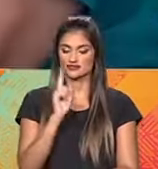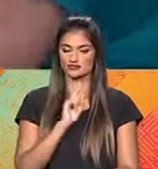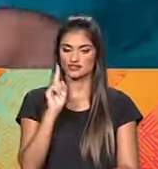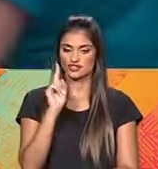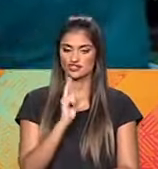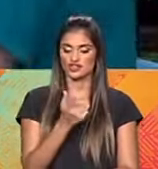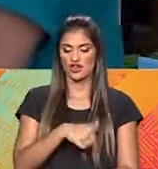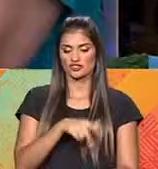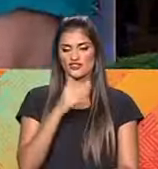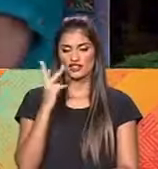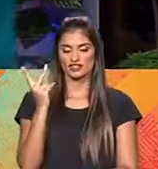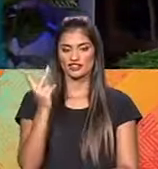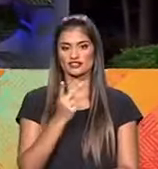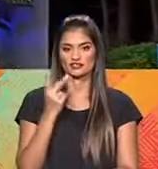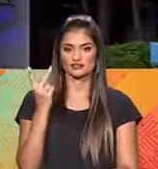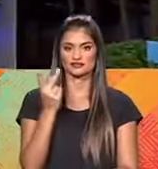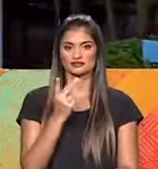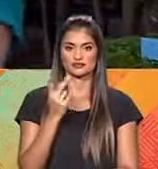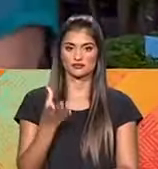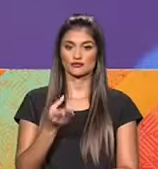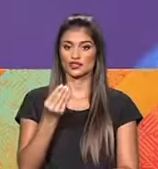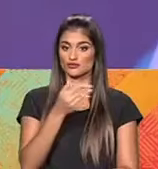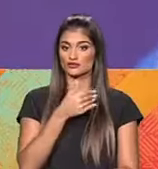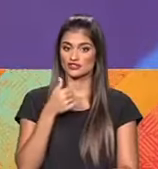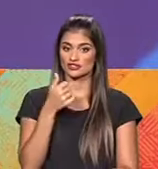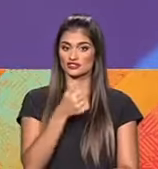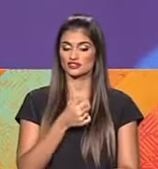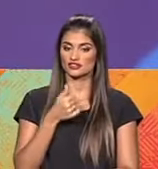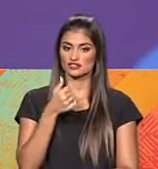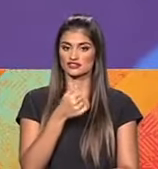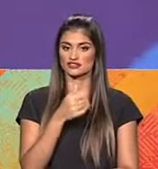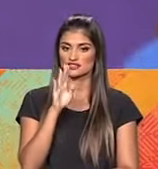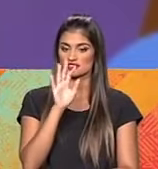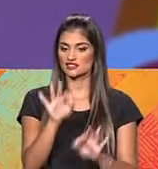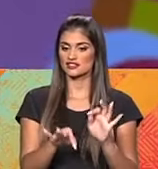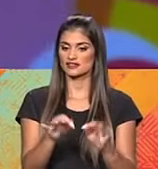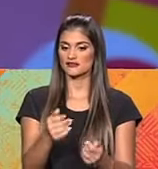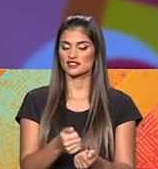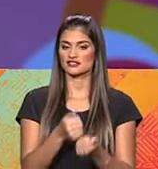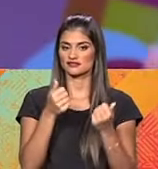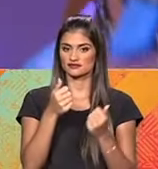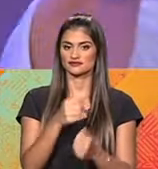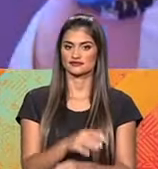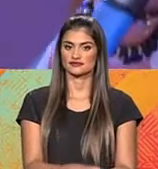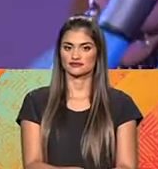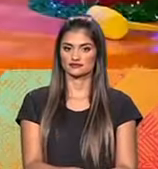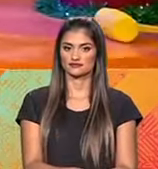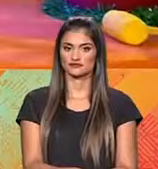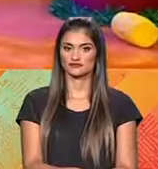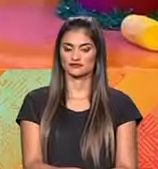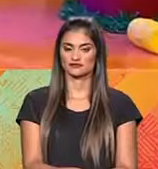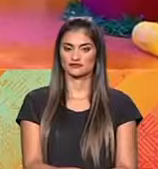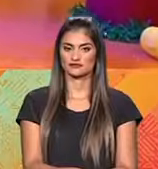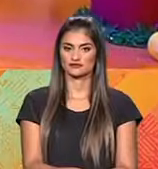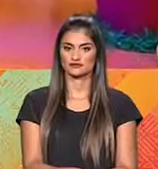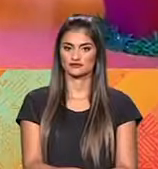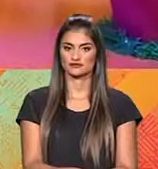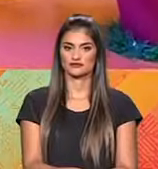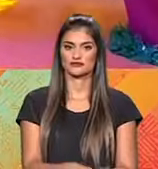a nossa vida e são mais bonitas se as tratarem bem. Dedicadas